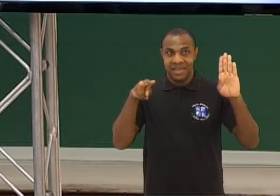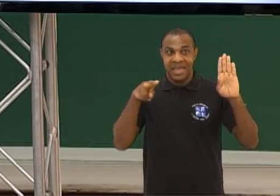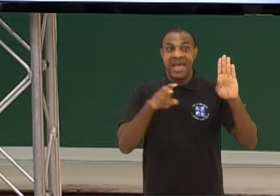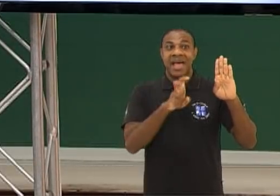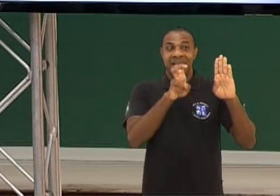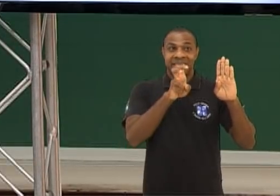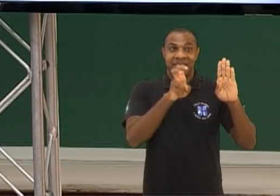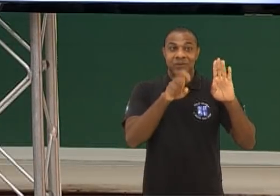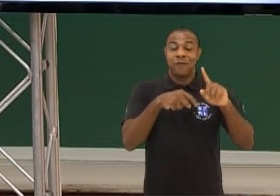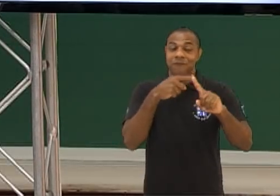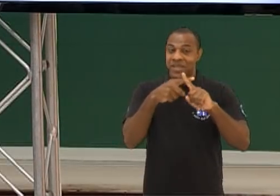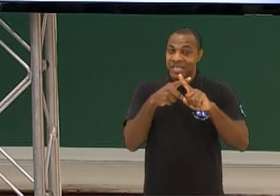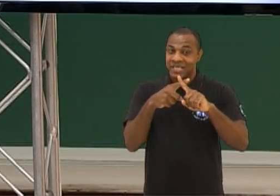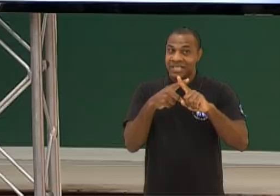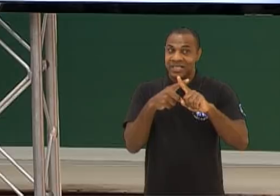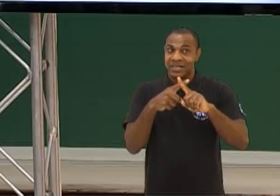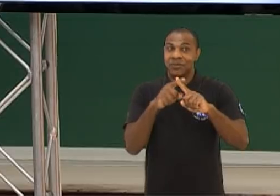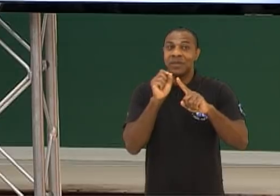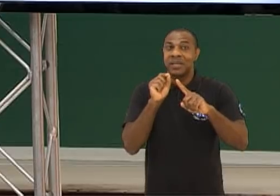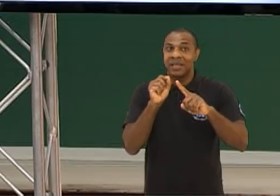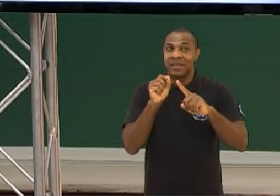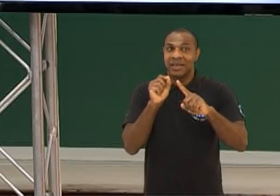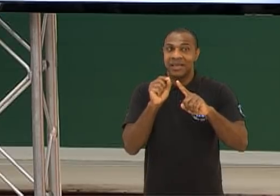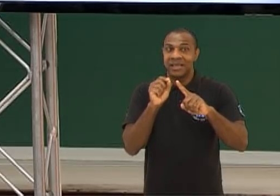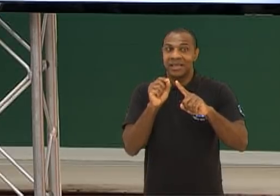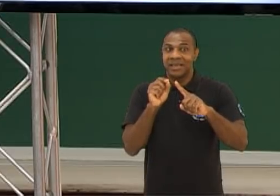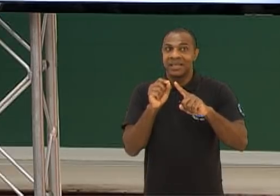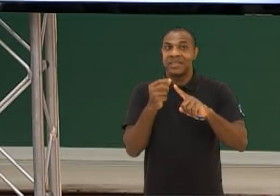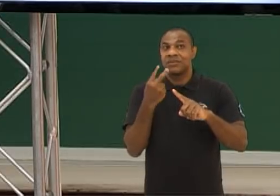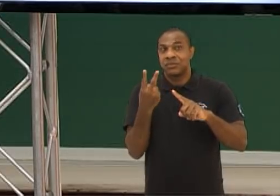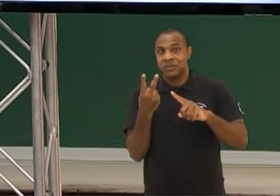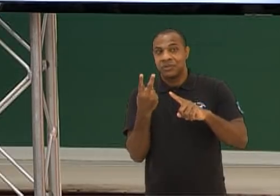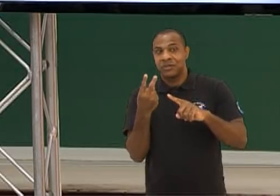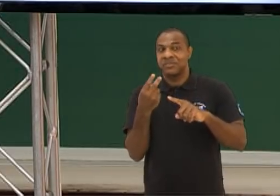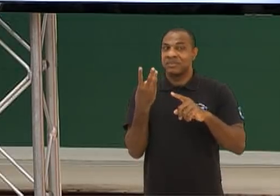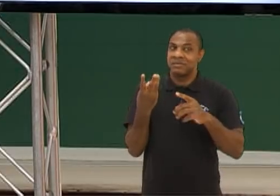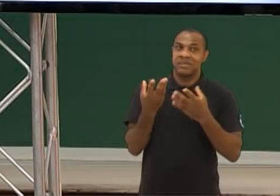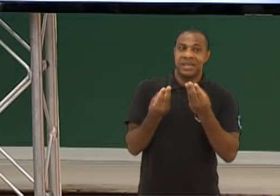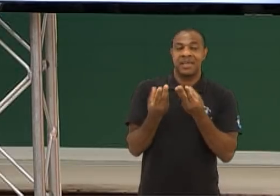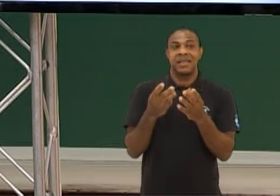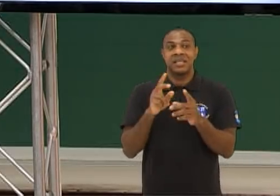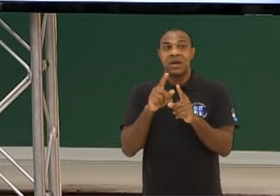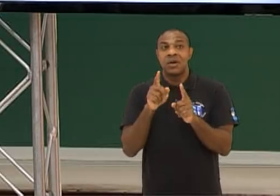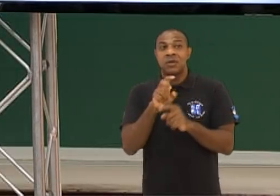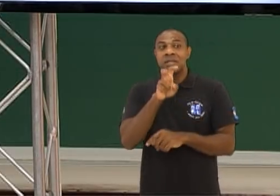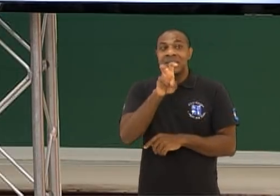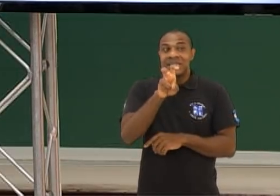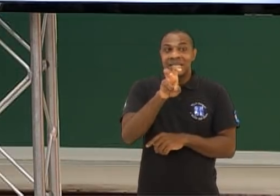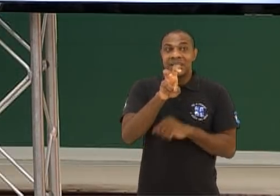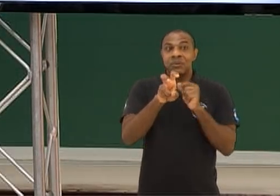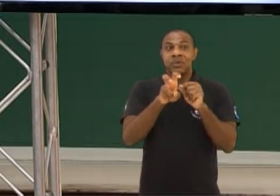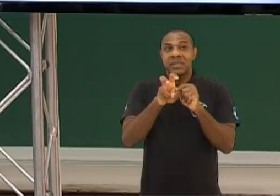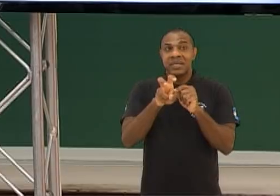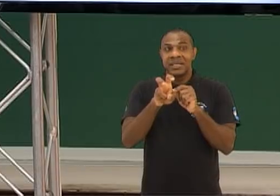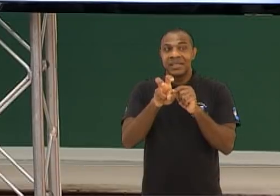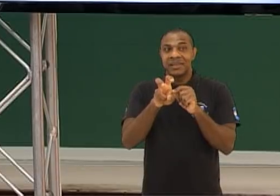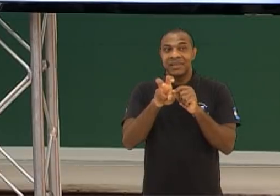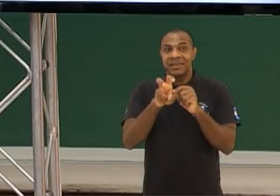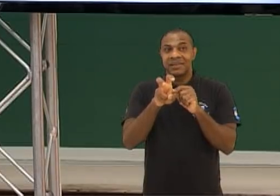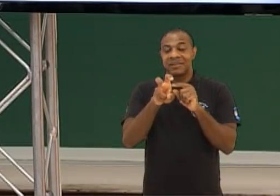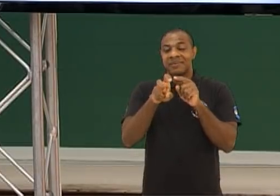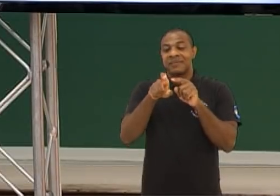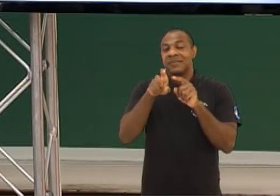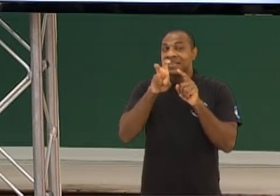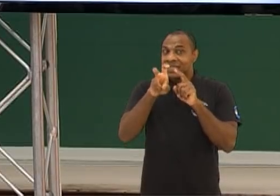coisa. Então, o quíntuplo de 2, 10. O quíntuplo de 3, 15. Tá? Então, é 5 vezes algo. Como eu não